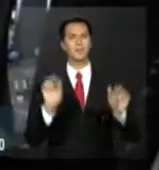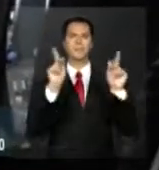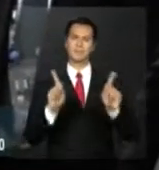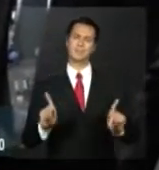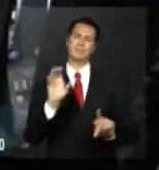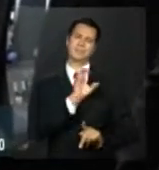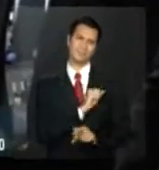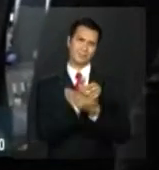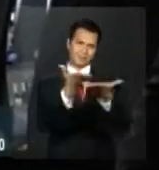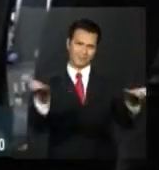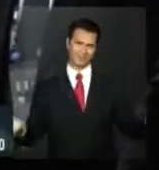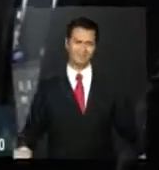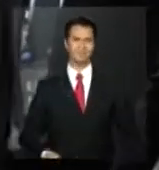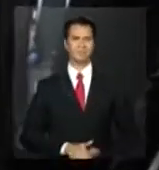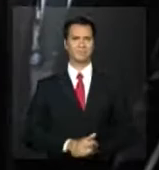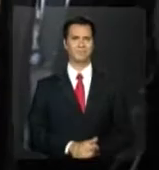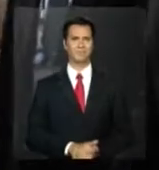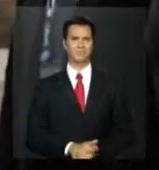fase de paz e amor, viu?